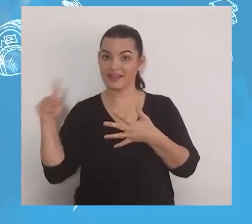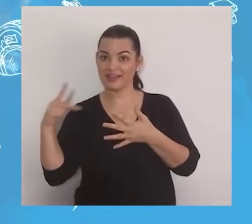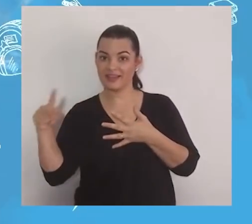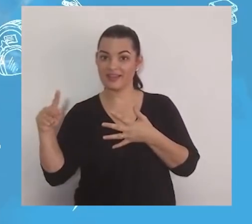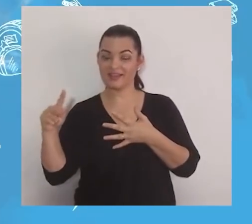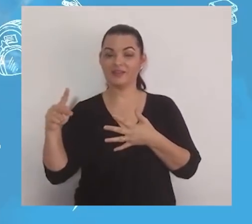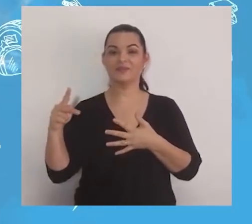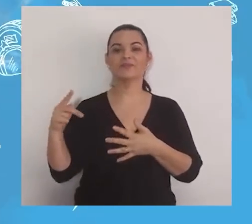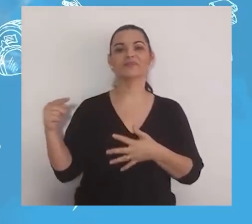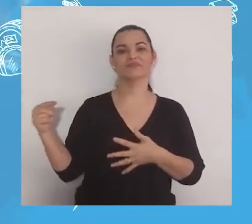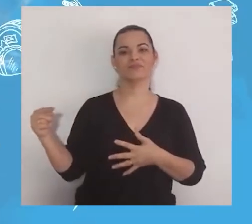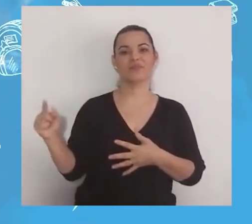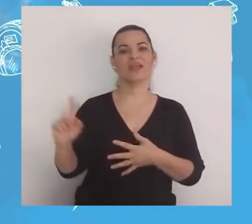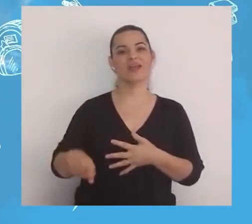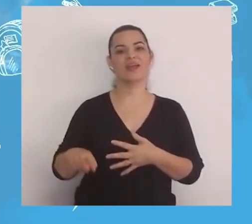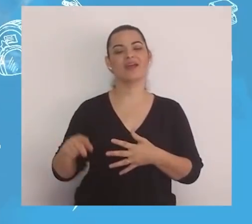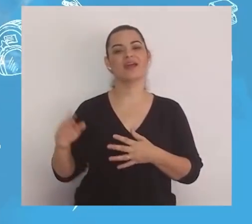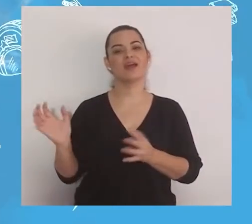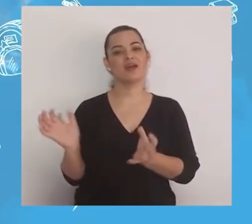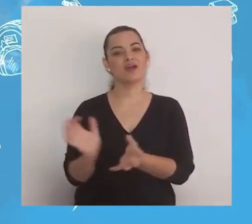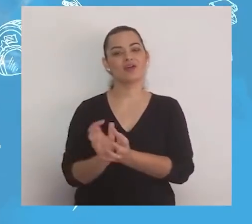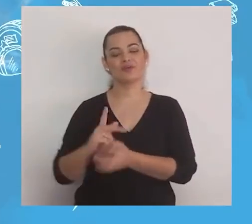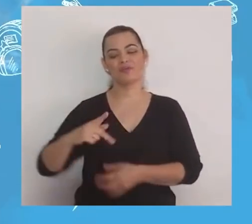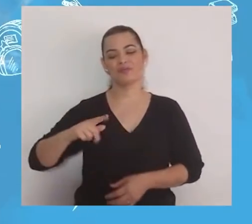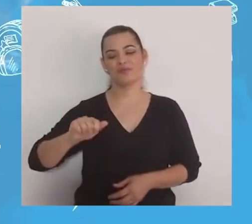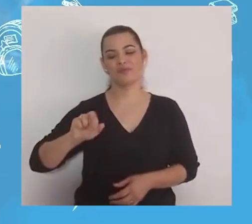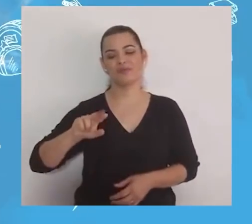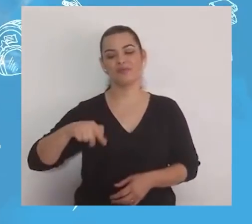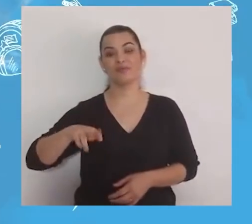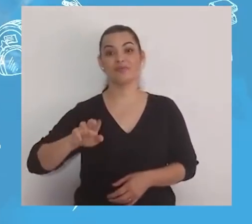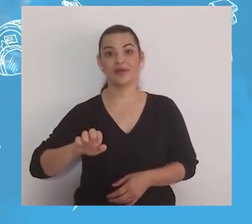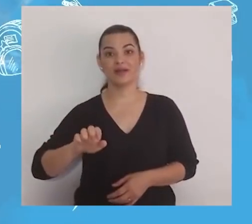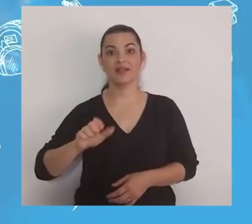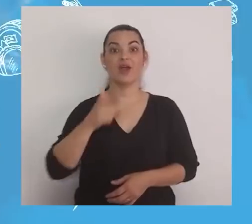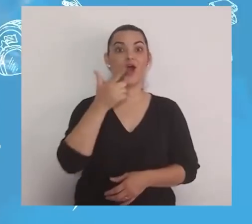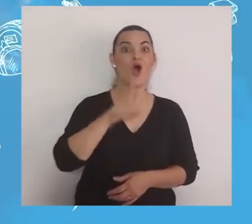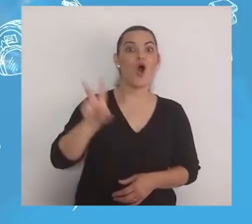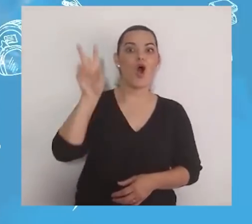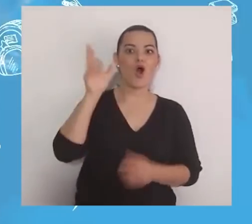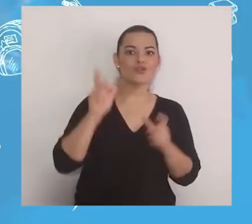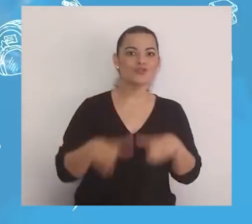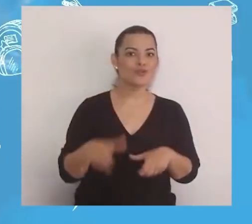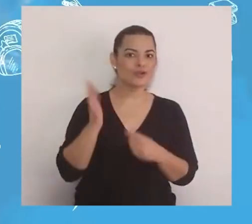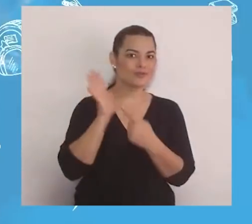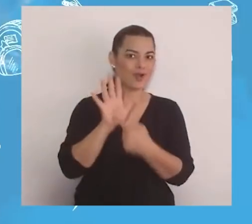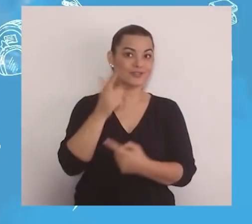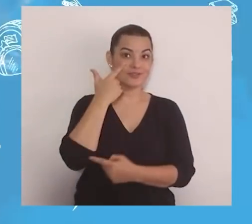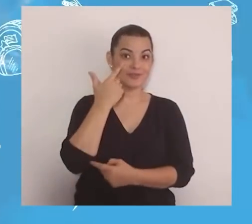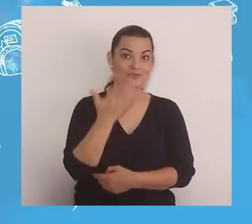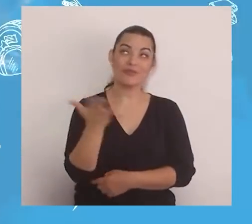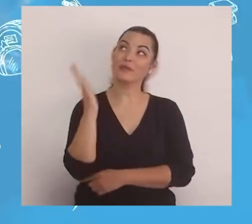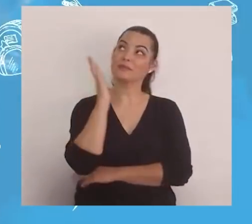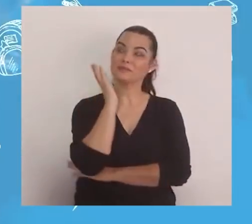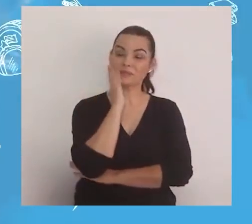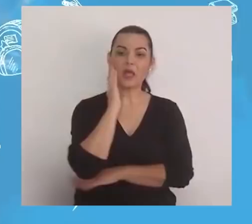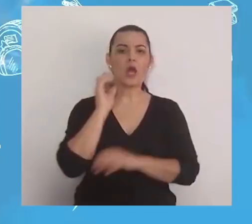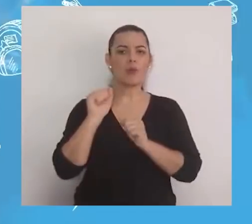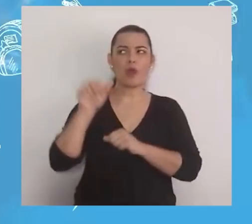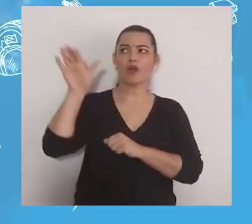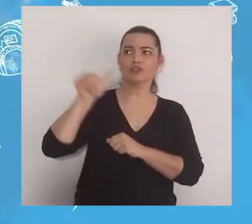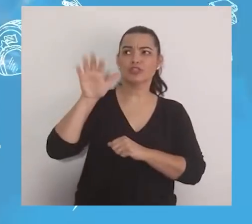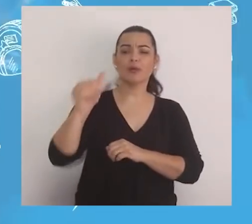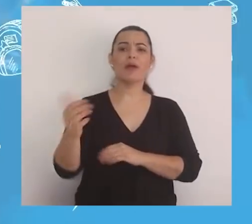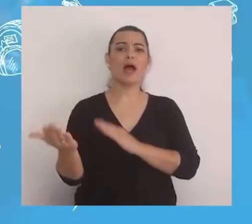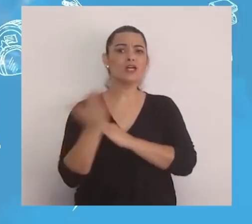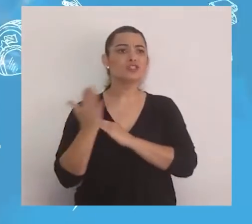só um parque para passarmos o final de semana, irmos passear, fazer piquenique, brincar, fazer alguma atividade